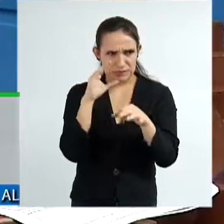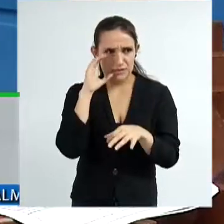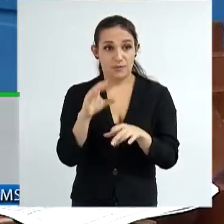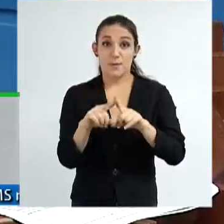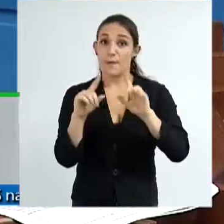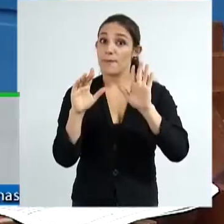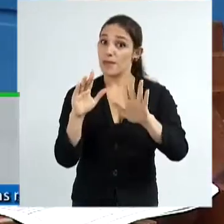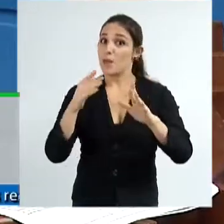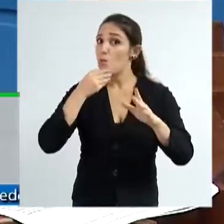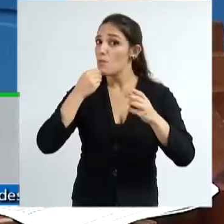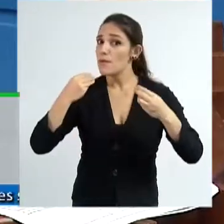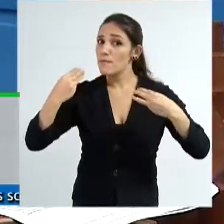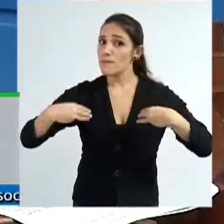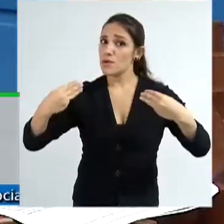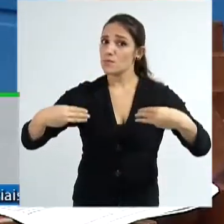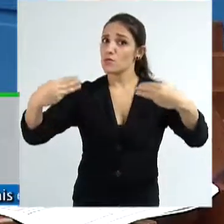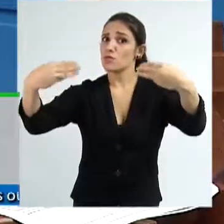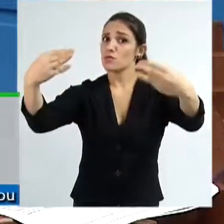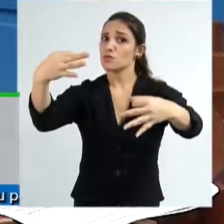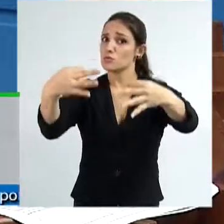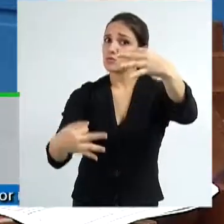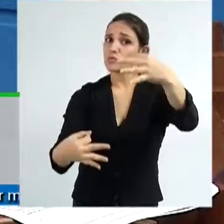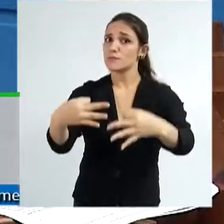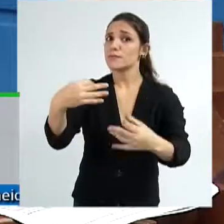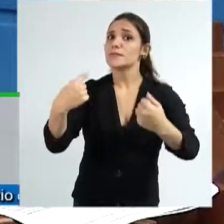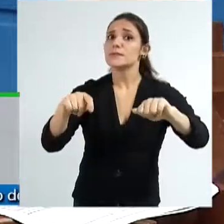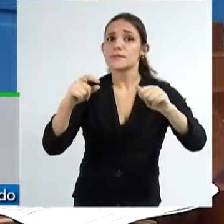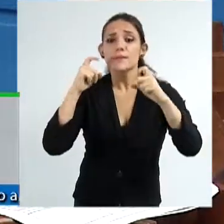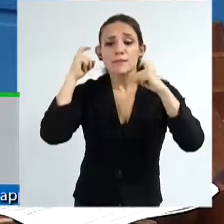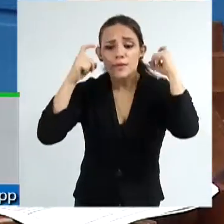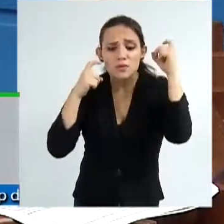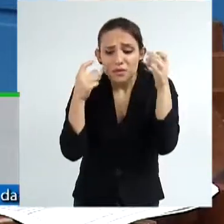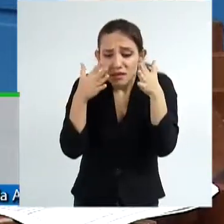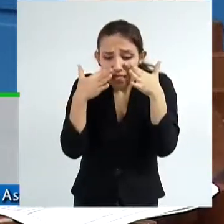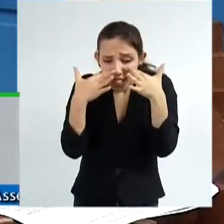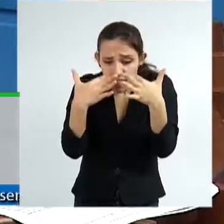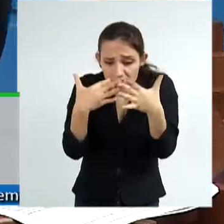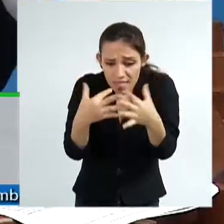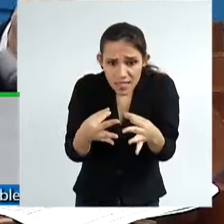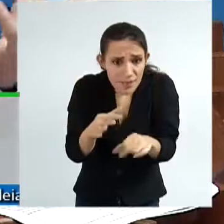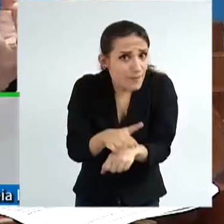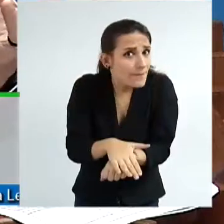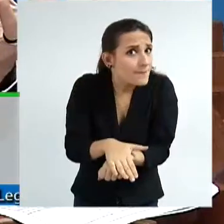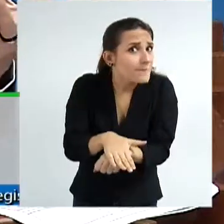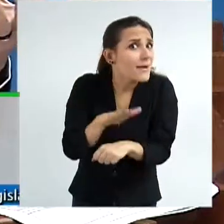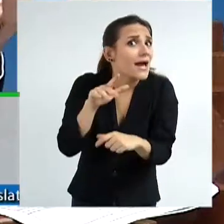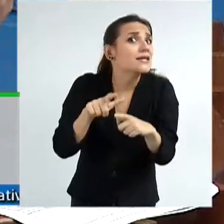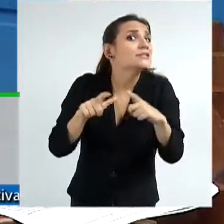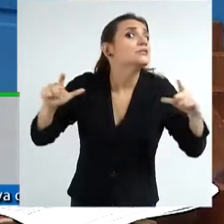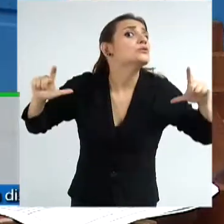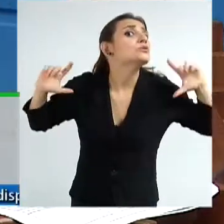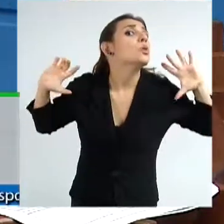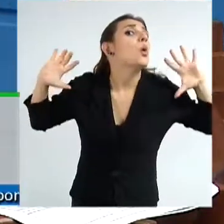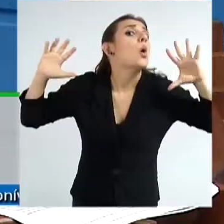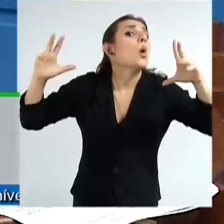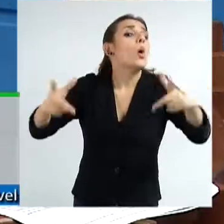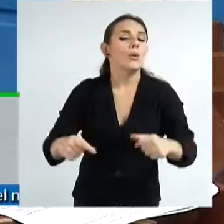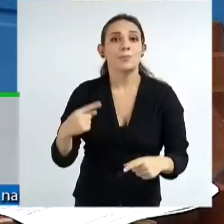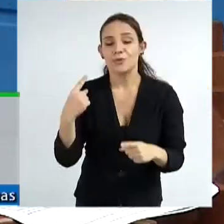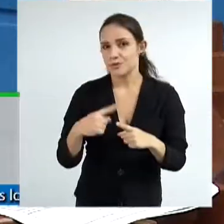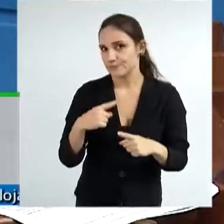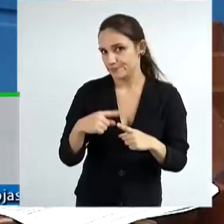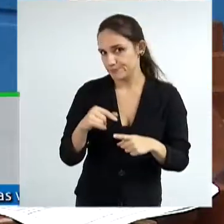da Justiça, deveria ter uma preocupação um pouco mais abrangente na